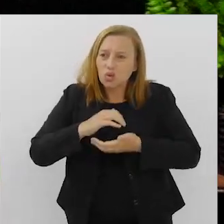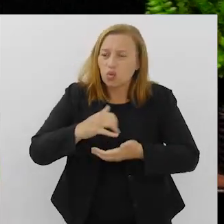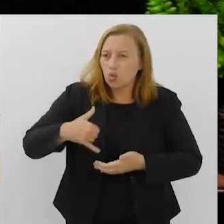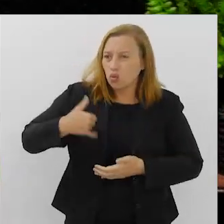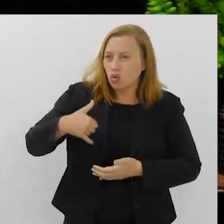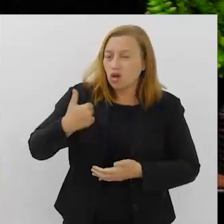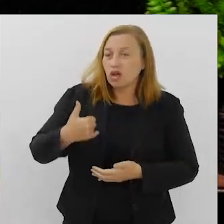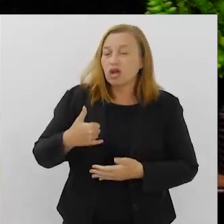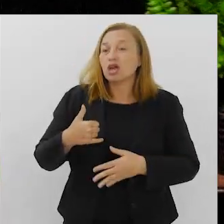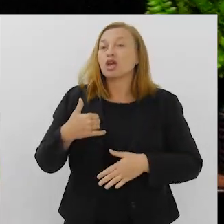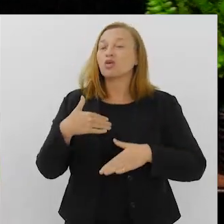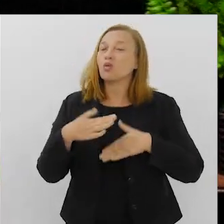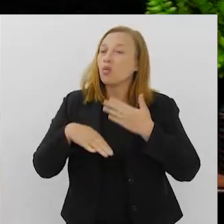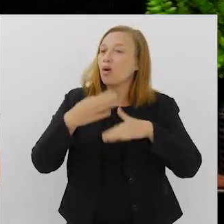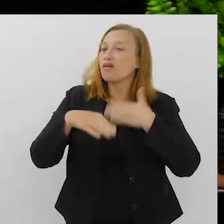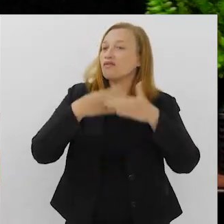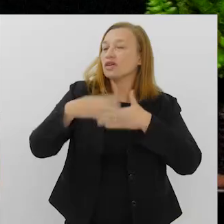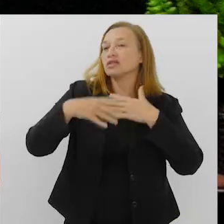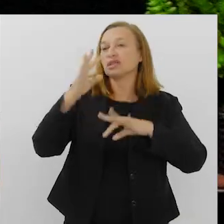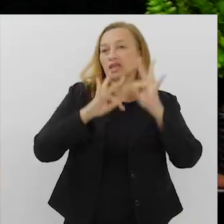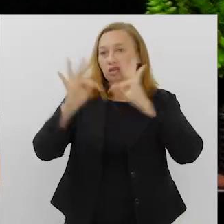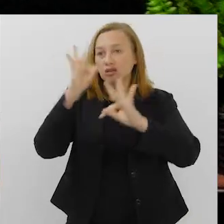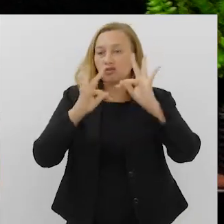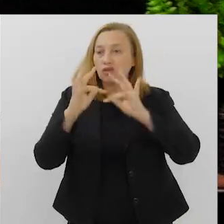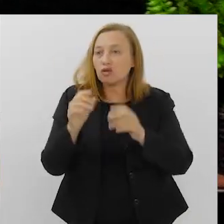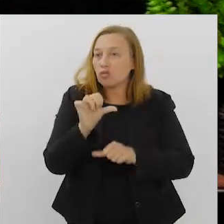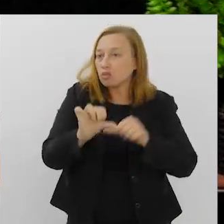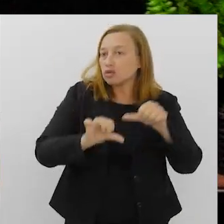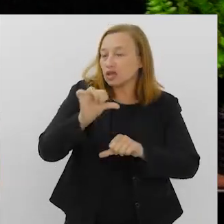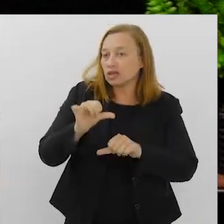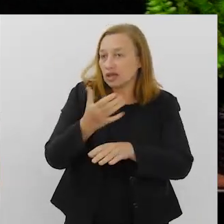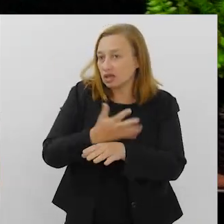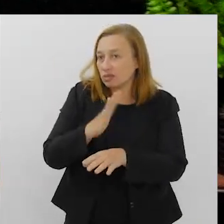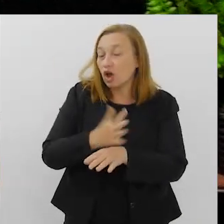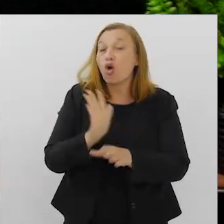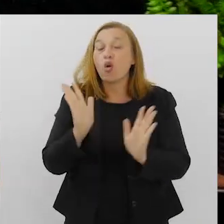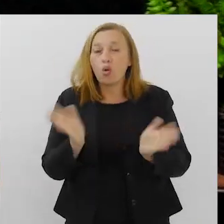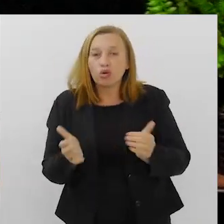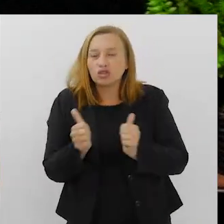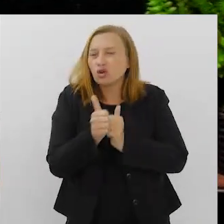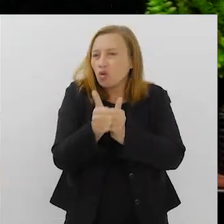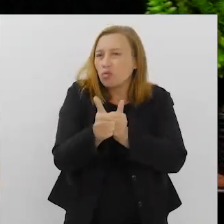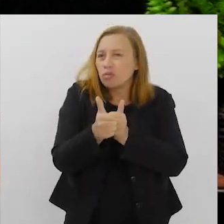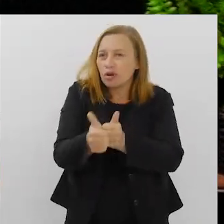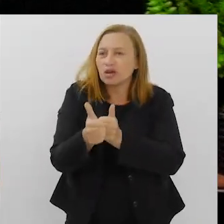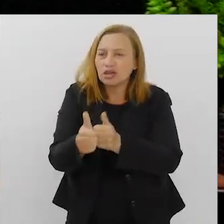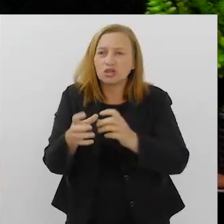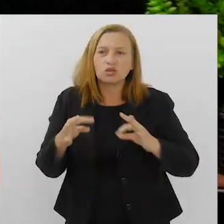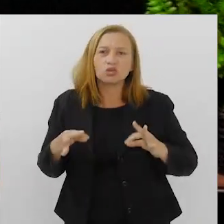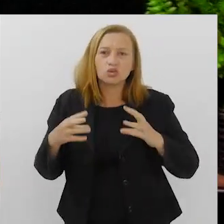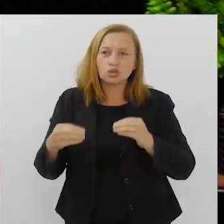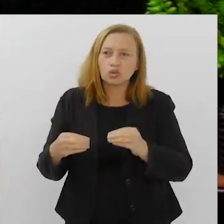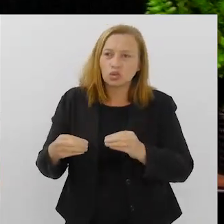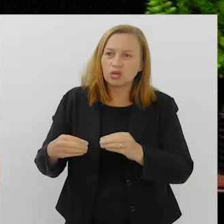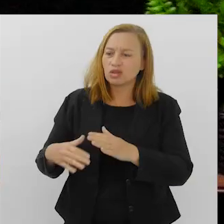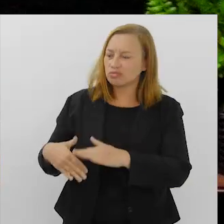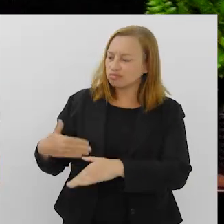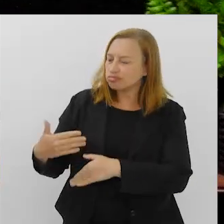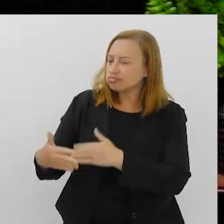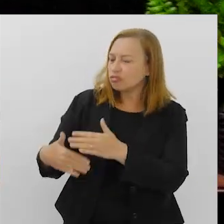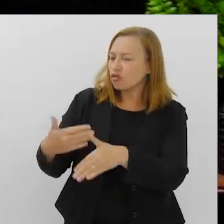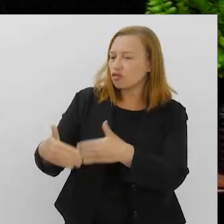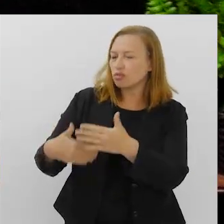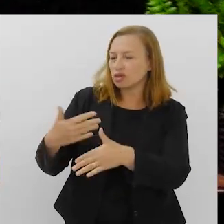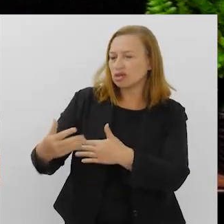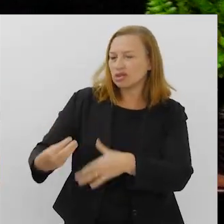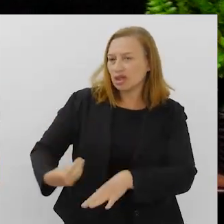avanço tecnológico foram mudando as nossas práticas também. Hoje a gente acompanha, né, toda a perspectiva do envelhecimento, do que